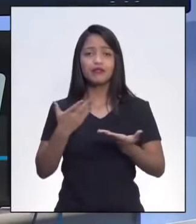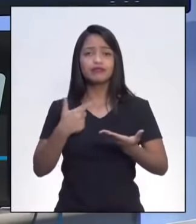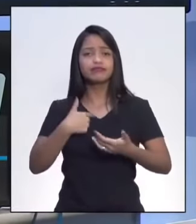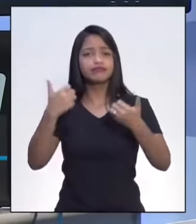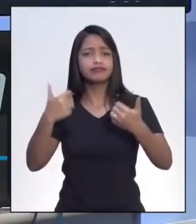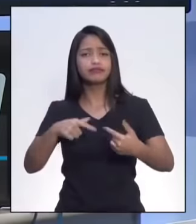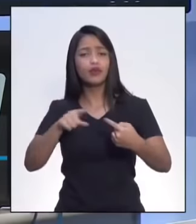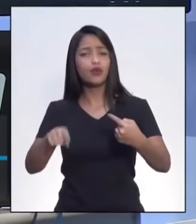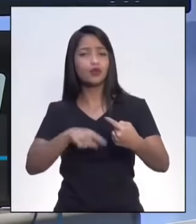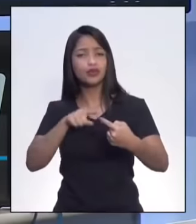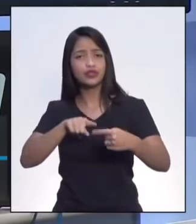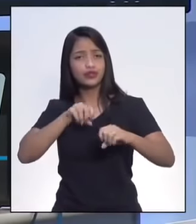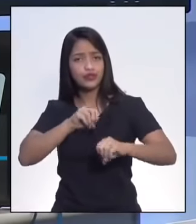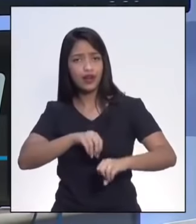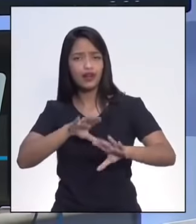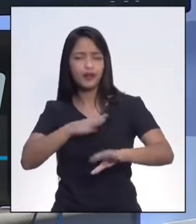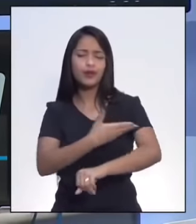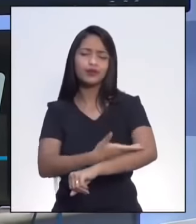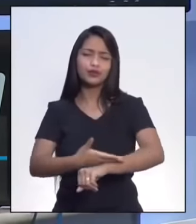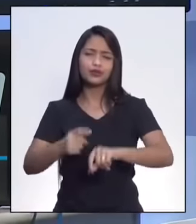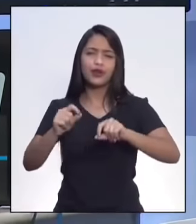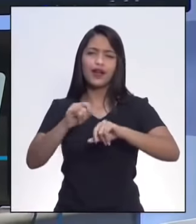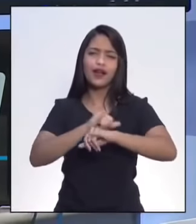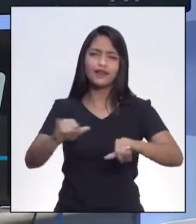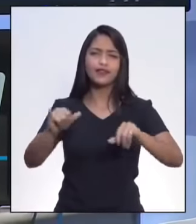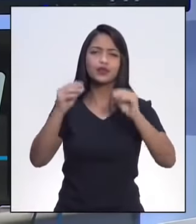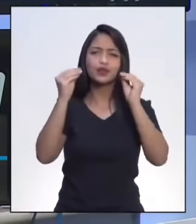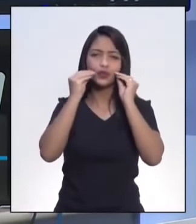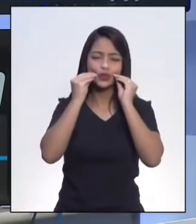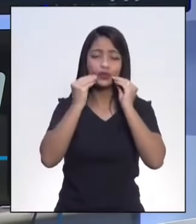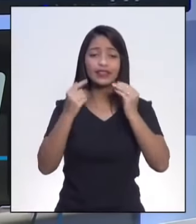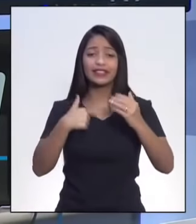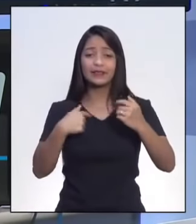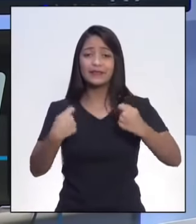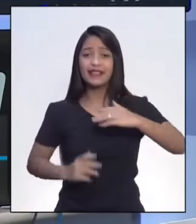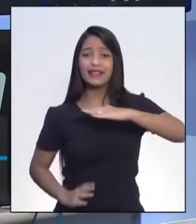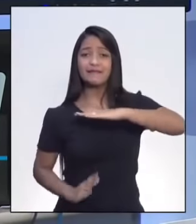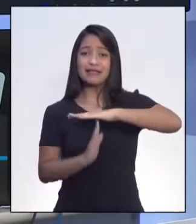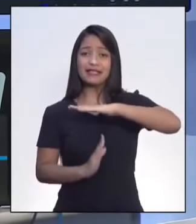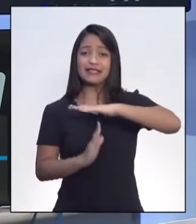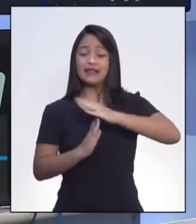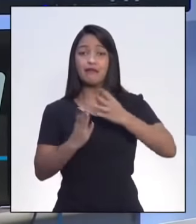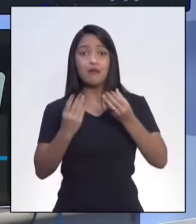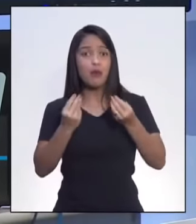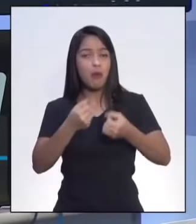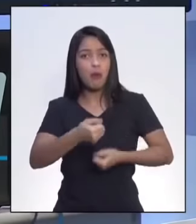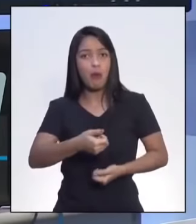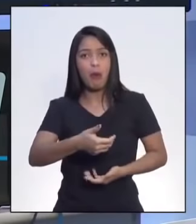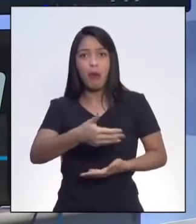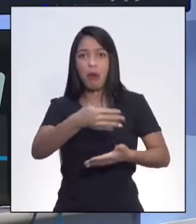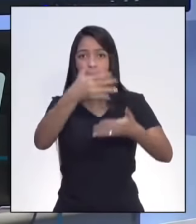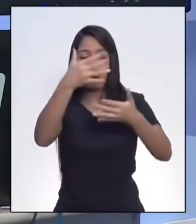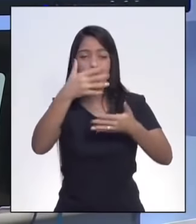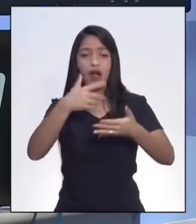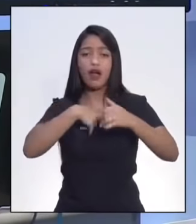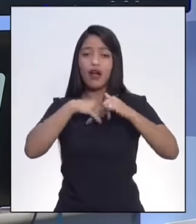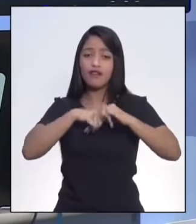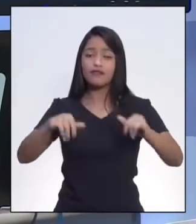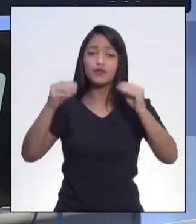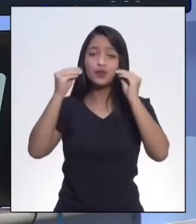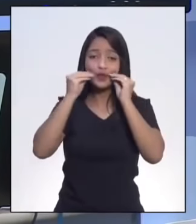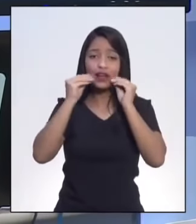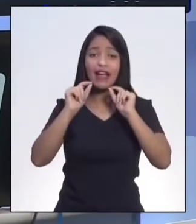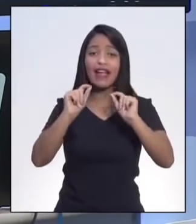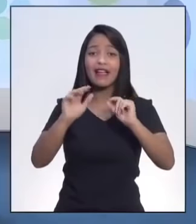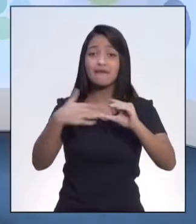aula, já é de praxe, né? A gente mandar os beijos. Eu vou ter que limitar, porque assim, tá virando muito beijo, Déia. Eu vou começar a mandar beijo só pra quem me